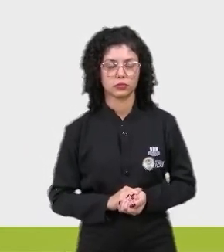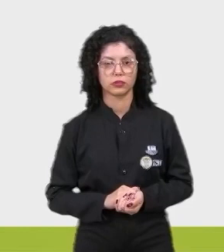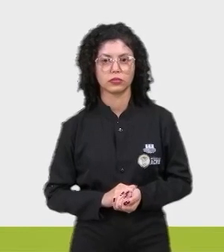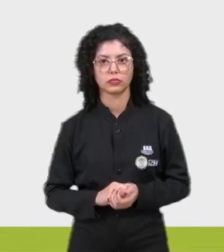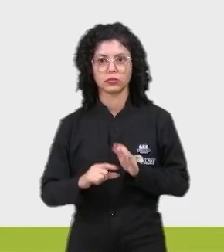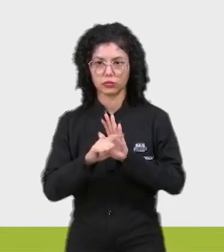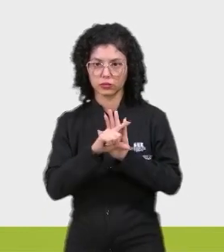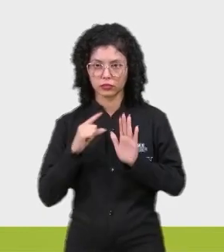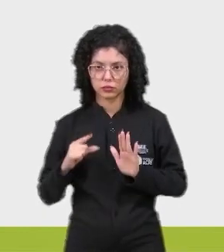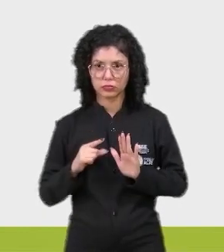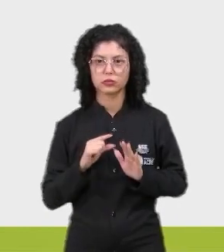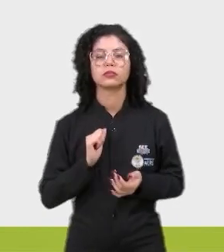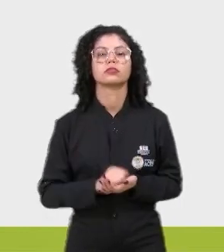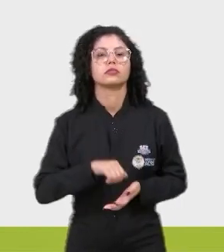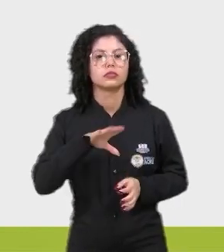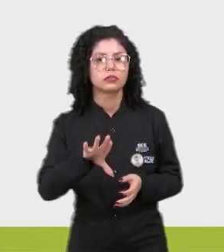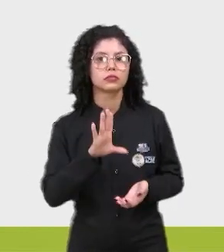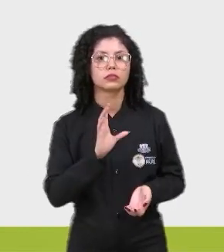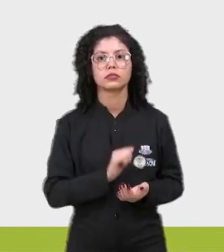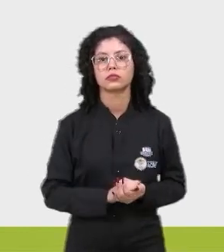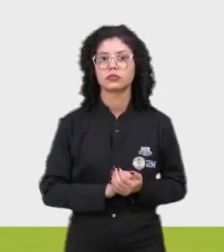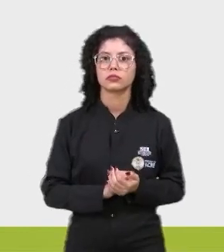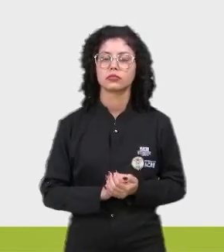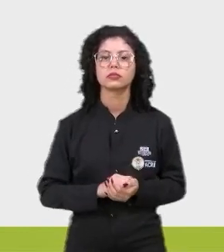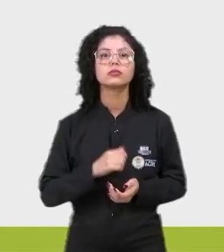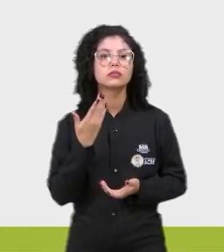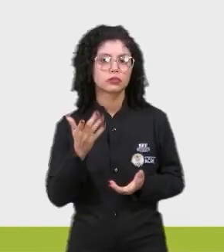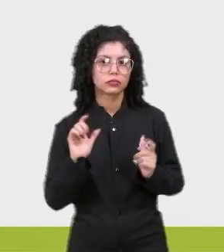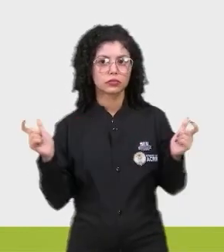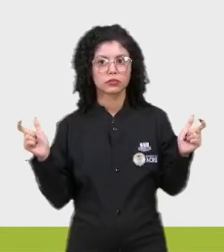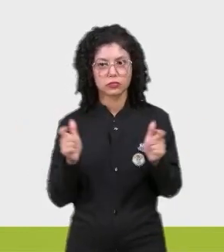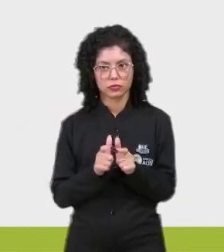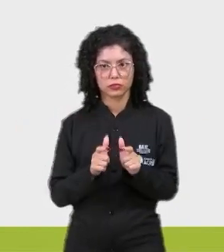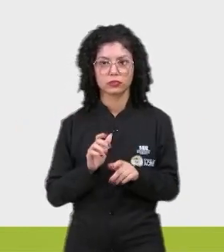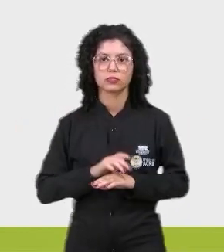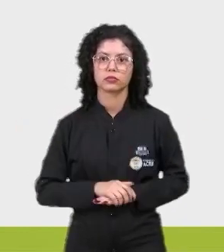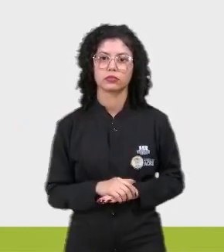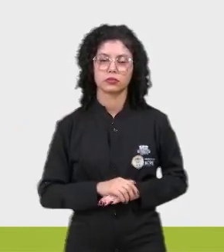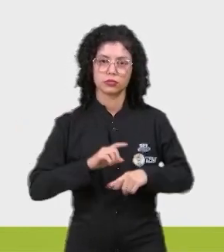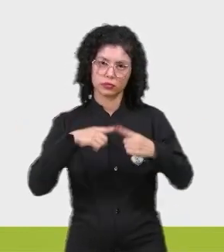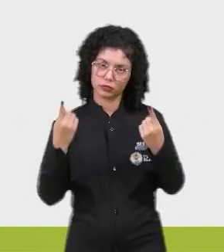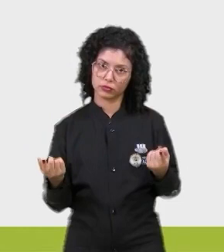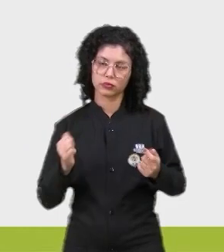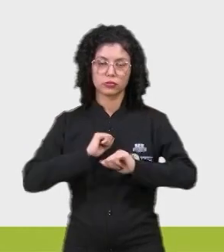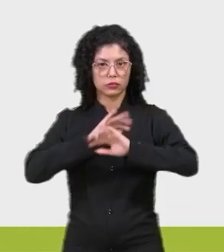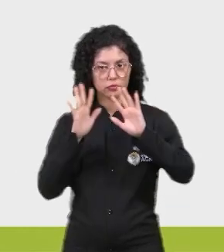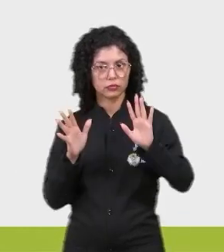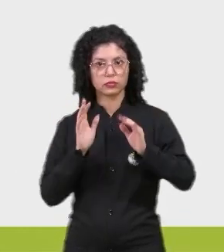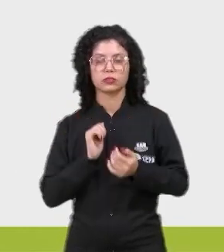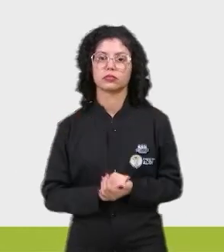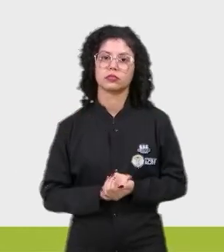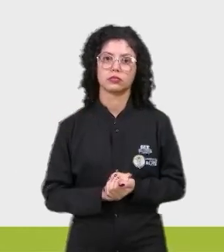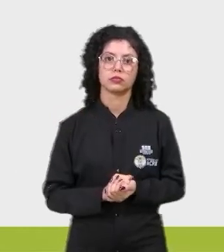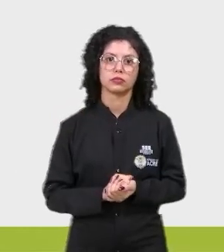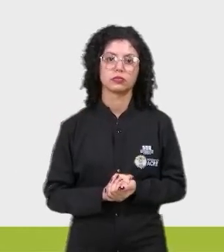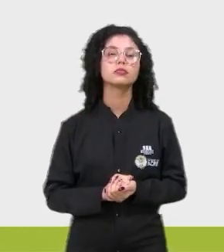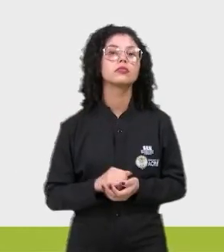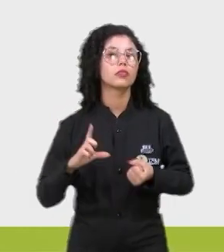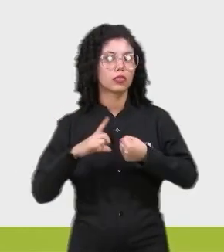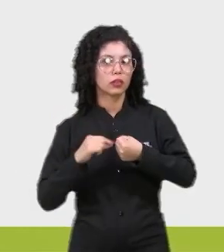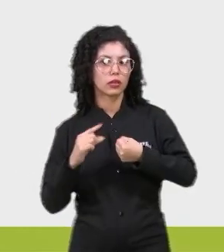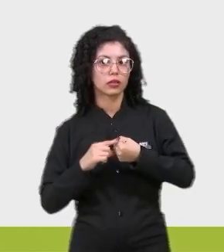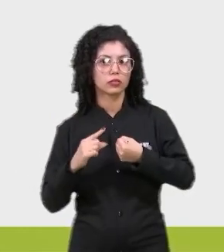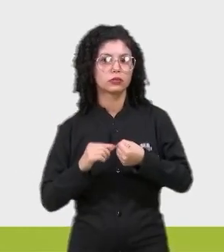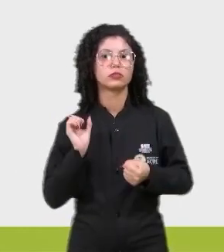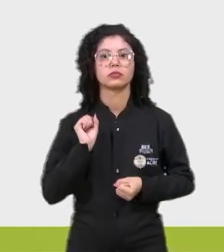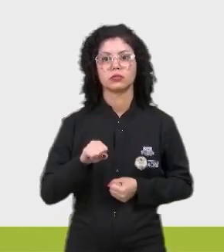uma citação tão grande assim, você pode optar por uma mais curtinha, né? Mas é lógico que um artigo da Constituição, ela